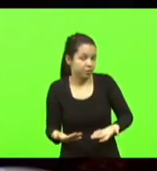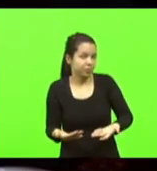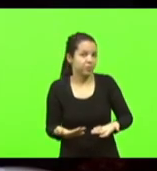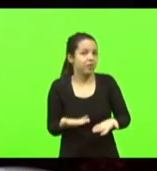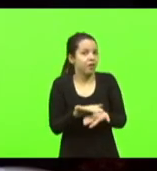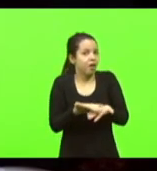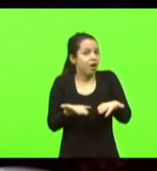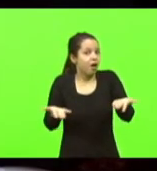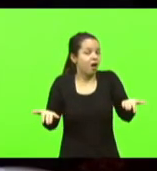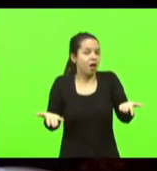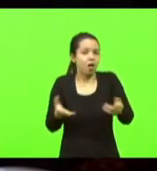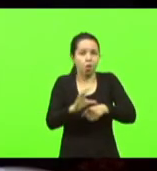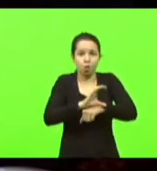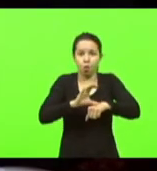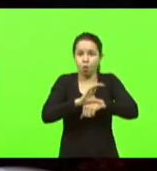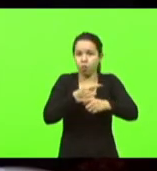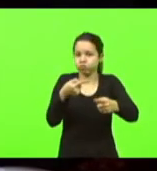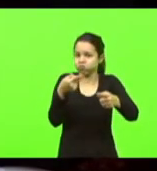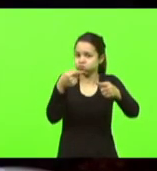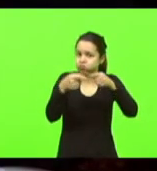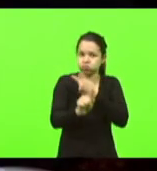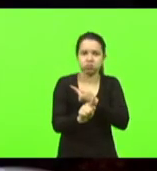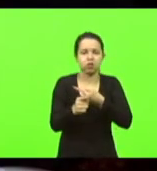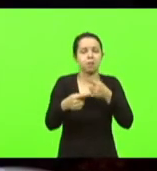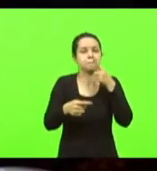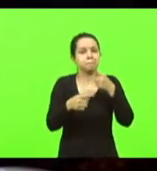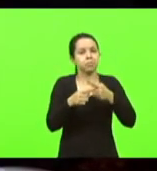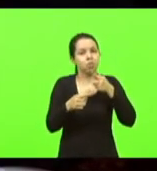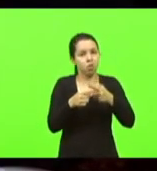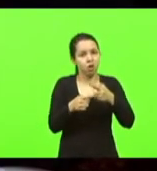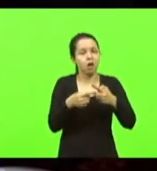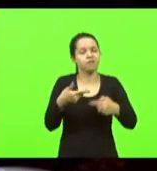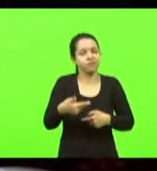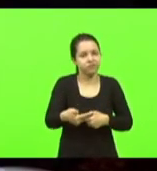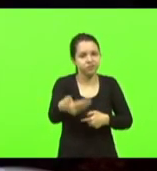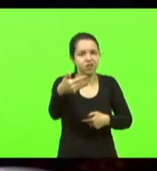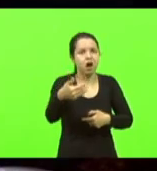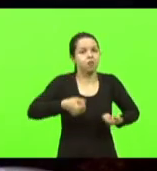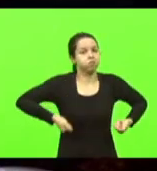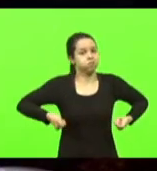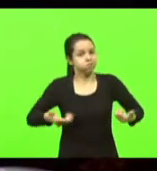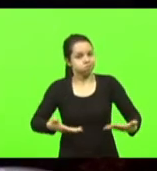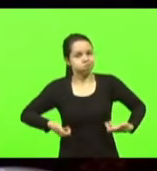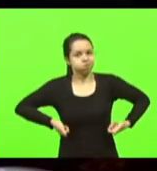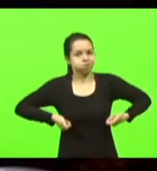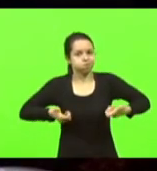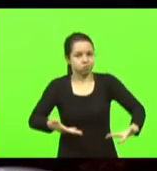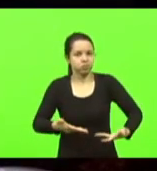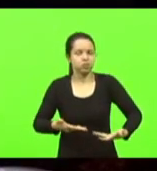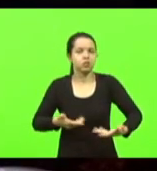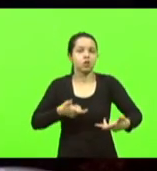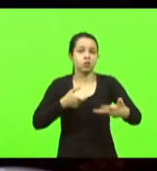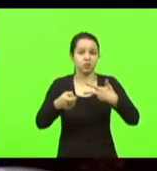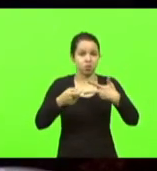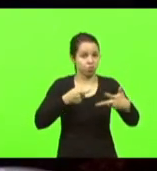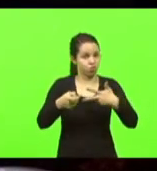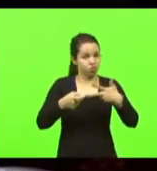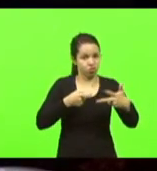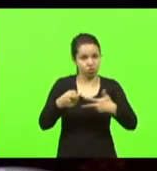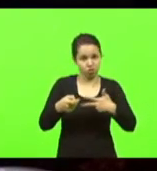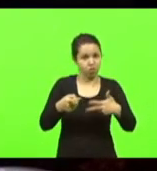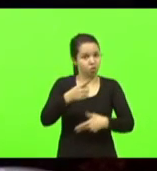ela inconstitucional porque ela vai criar despesas para o Executivo que não é uma prerrogativa